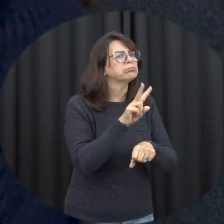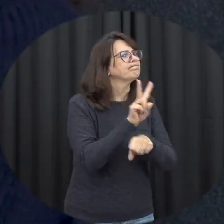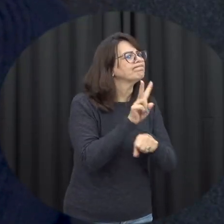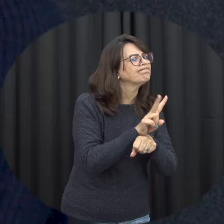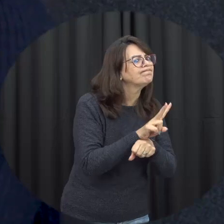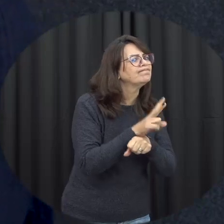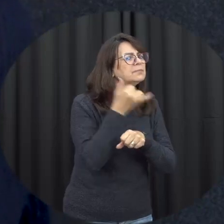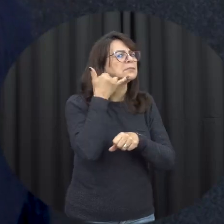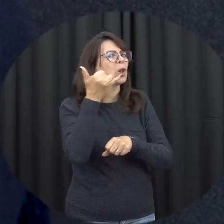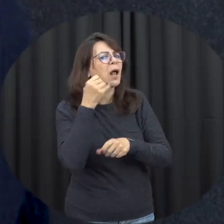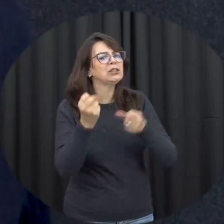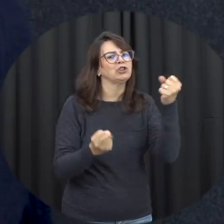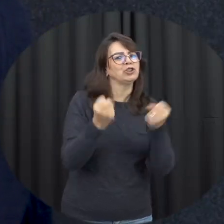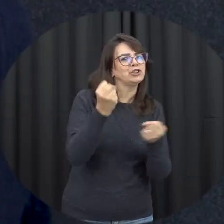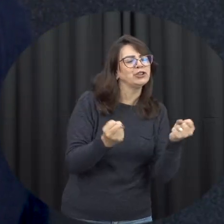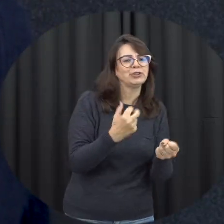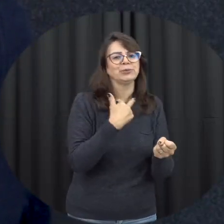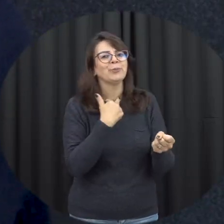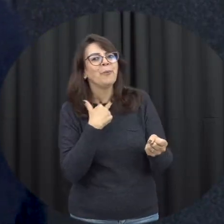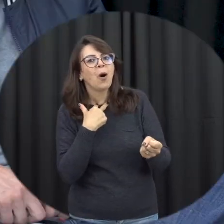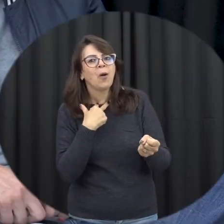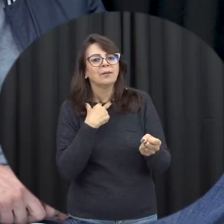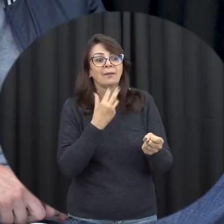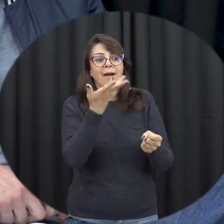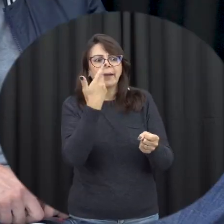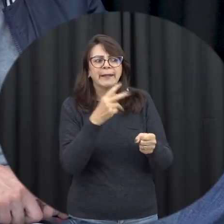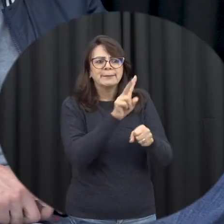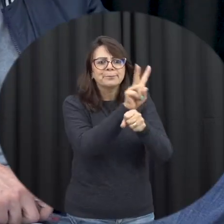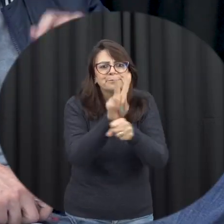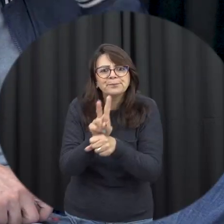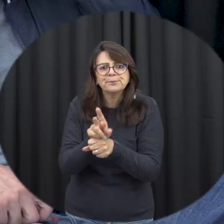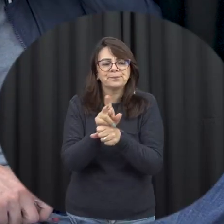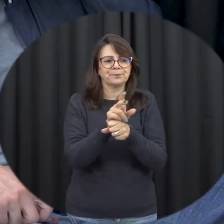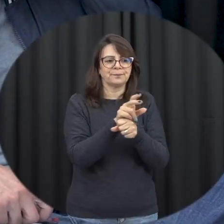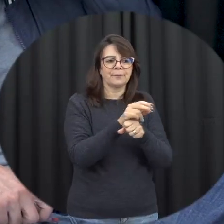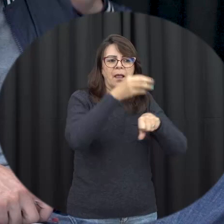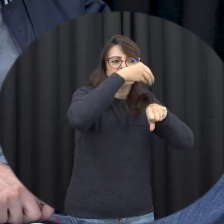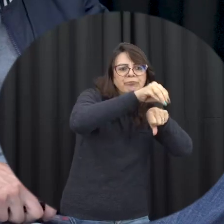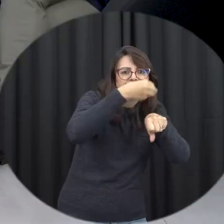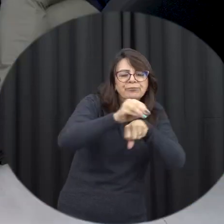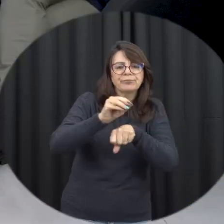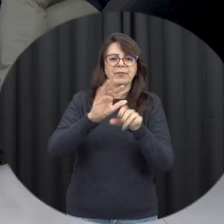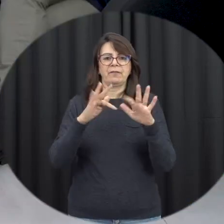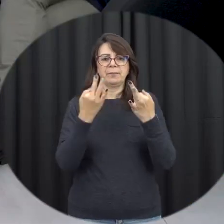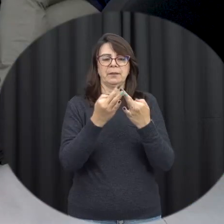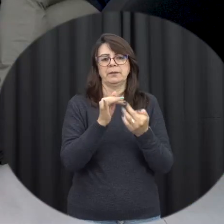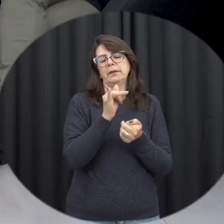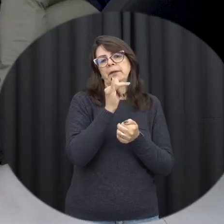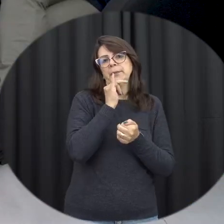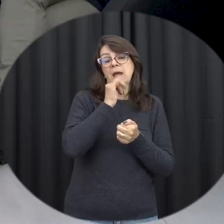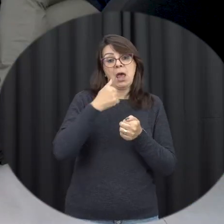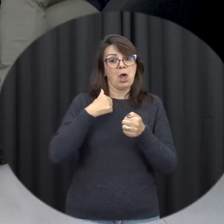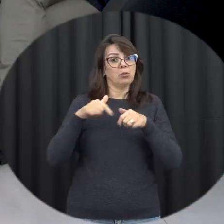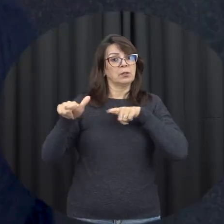acabam mudando essa atitude. Por exemplo, eu lembro que a gente fez um trabalho com aquelas